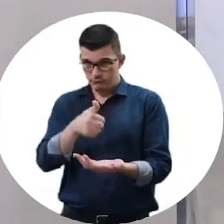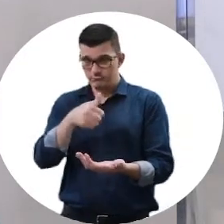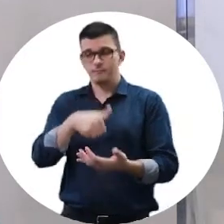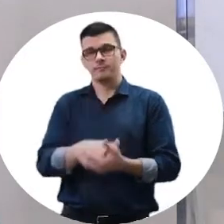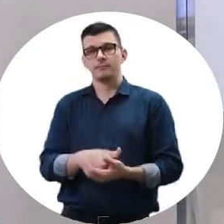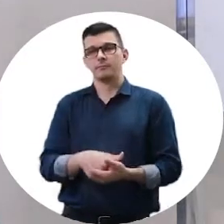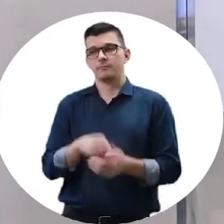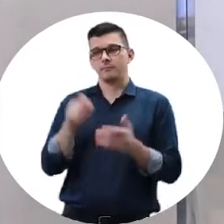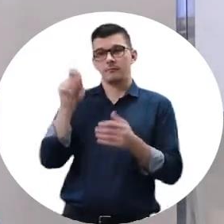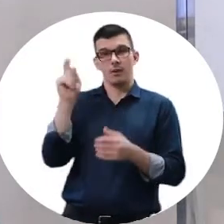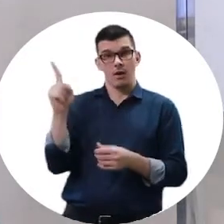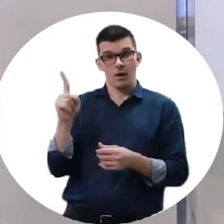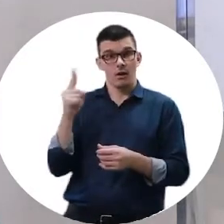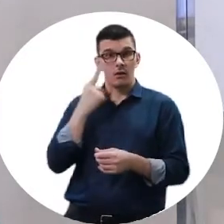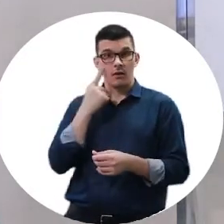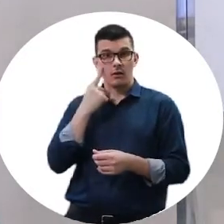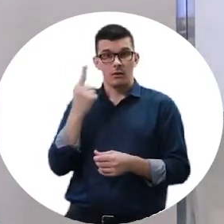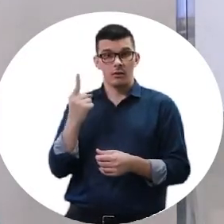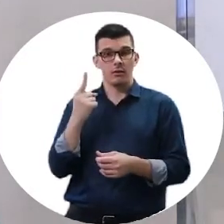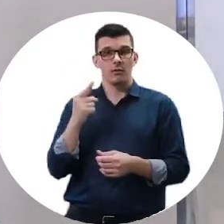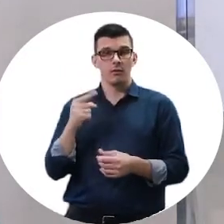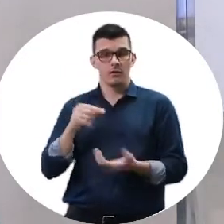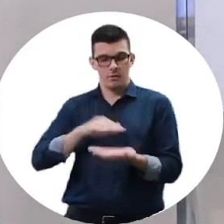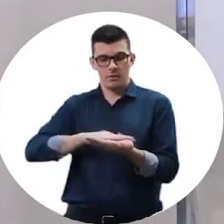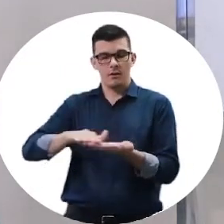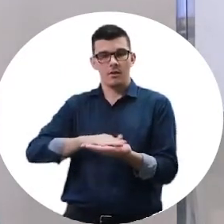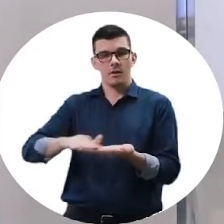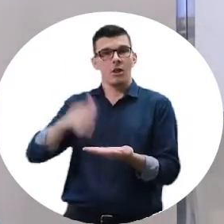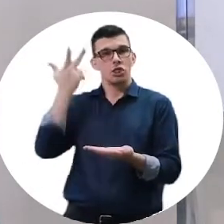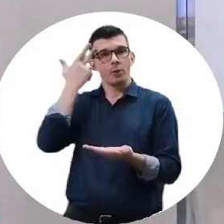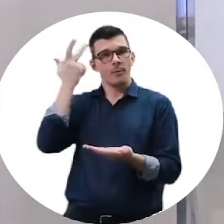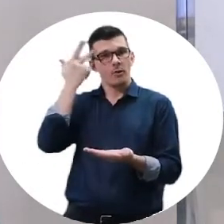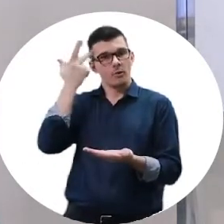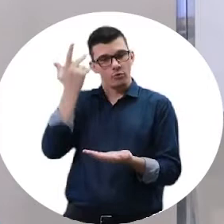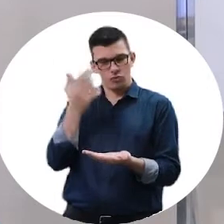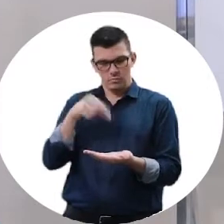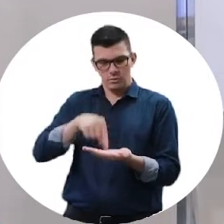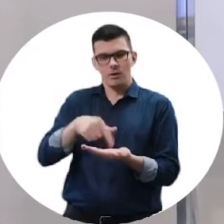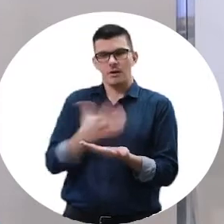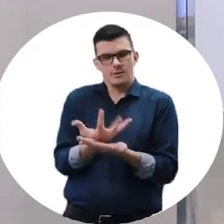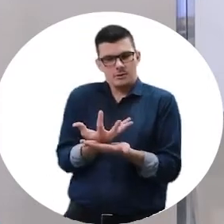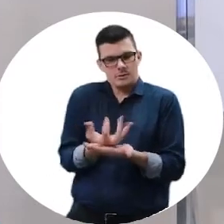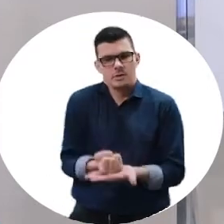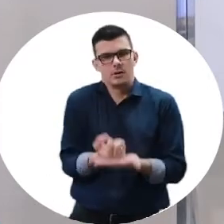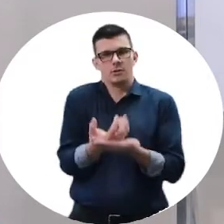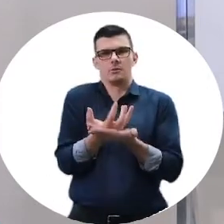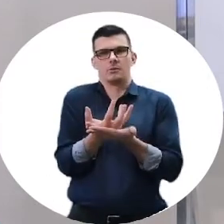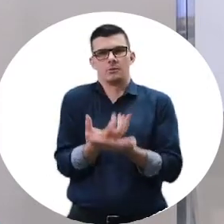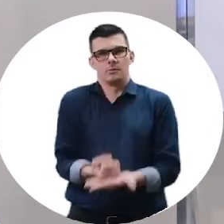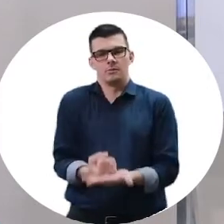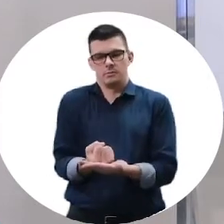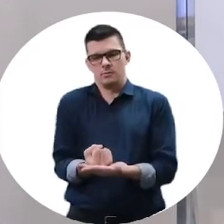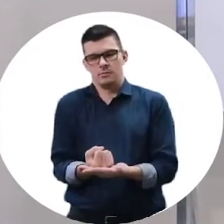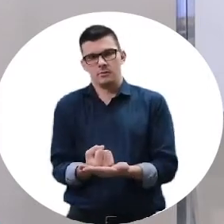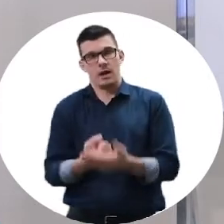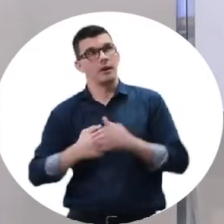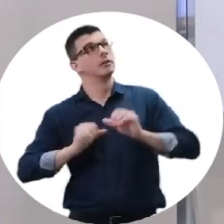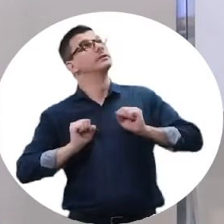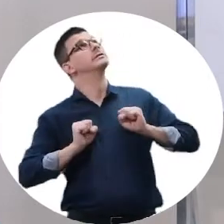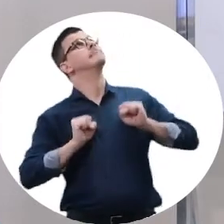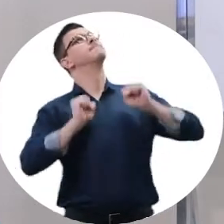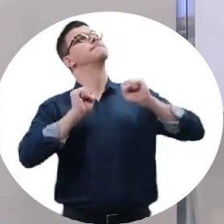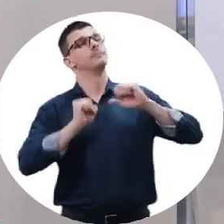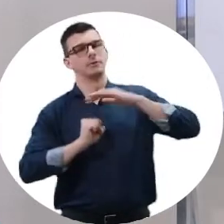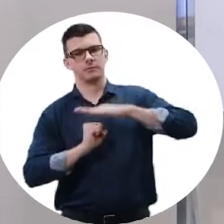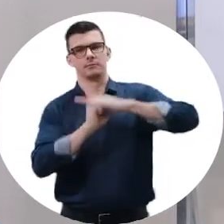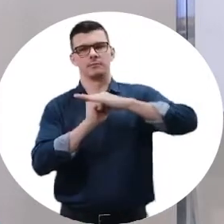da Terra. A reação da normal está no chão. O chão recebe e faz uma força